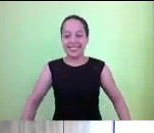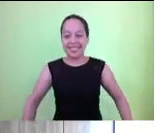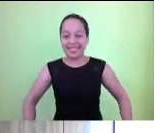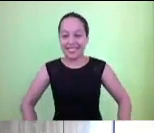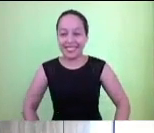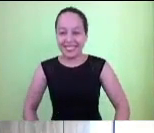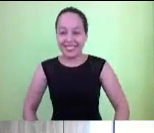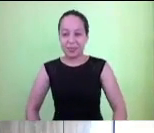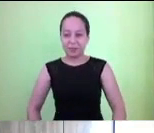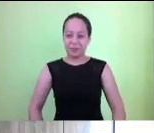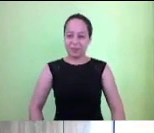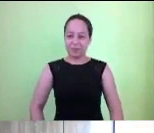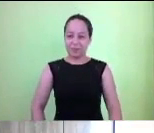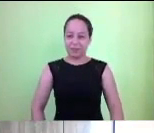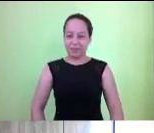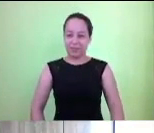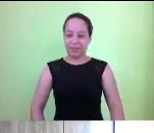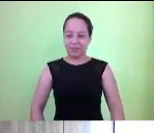Polo Itapina.